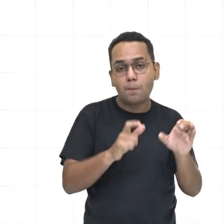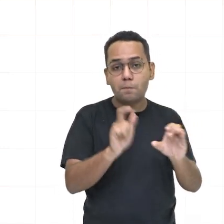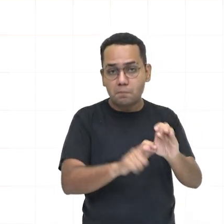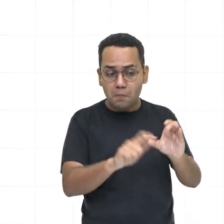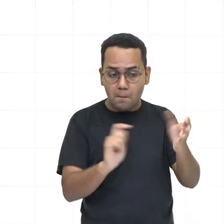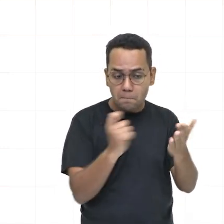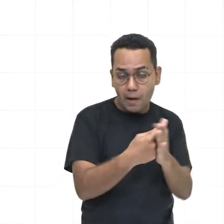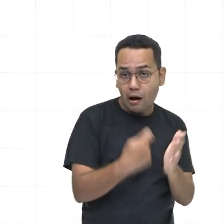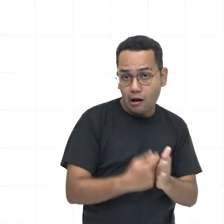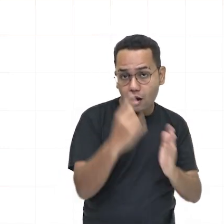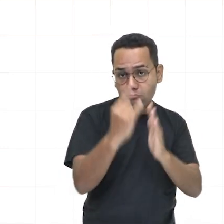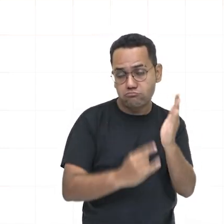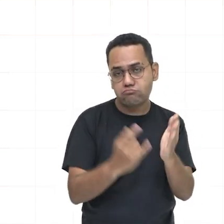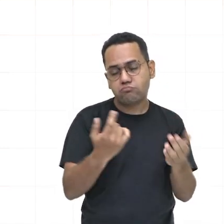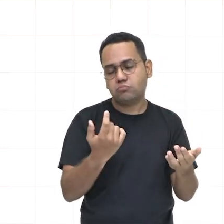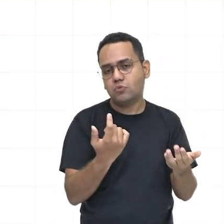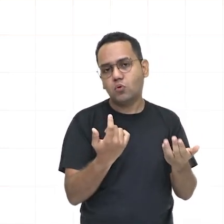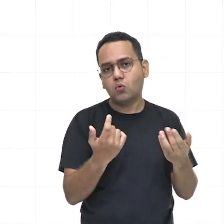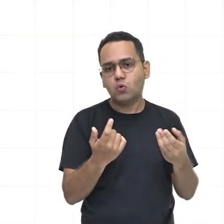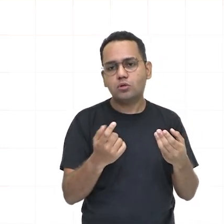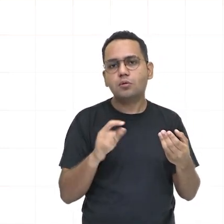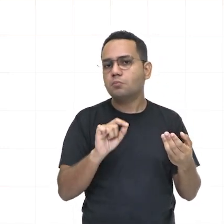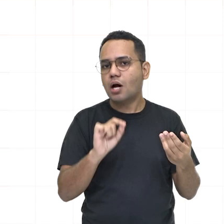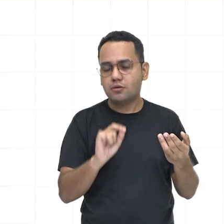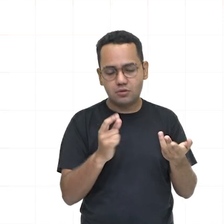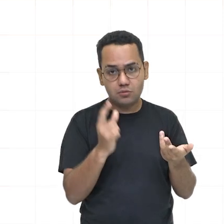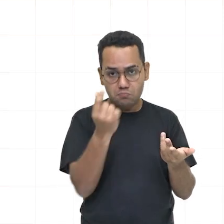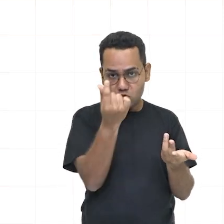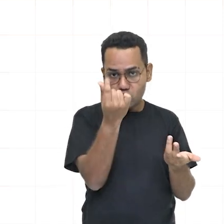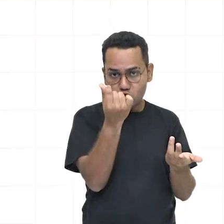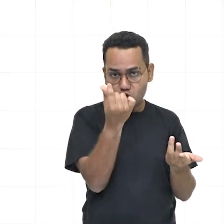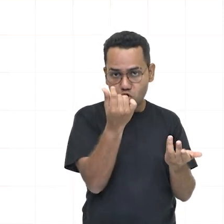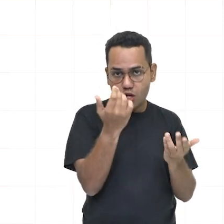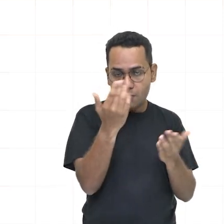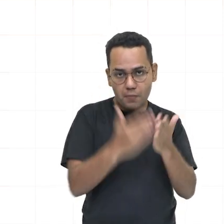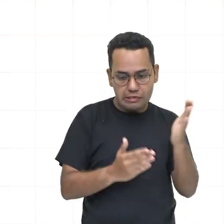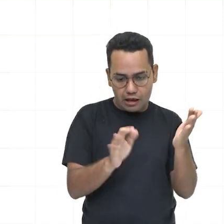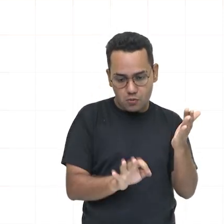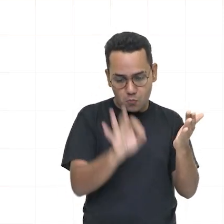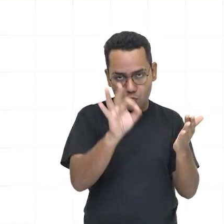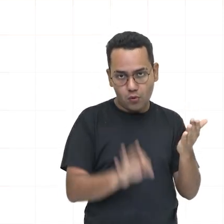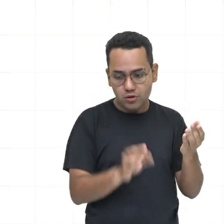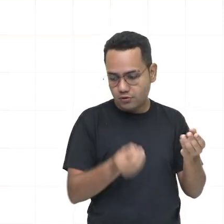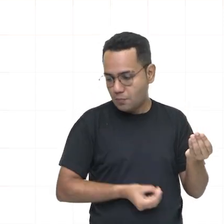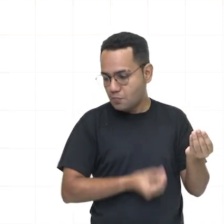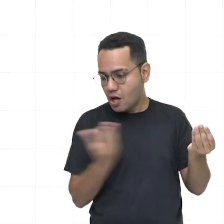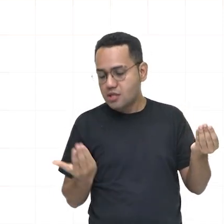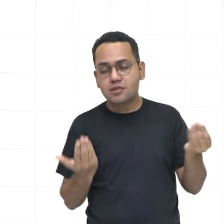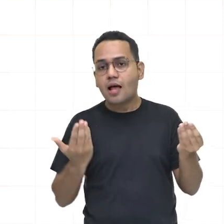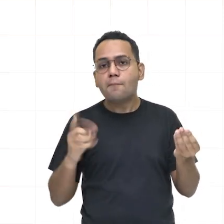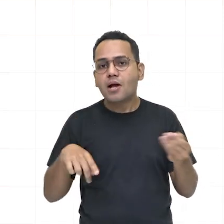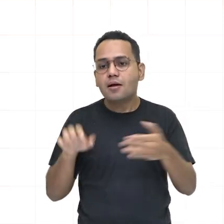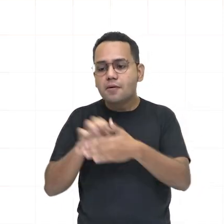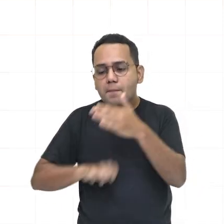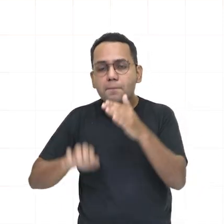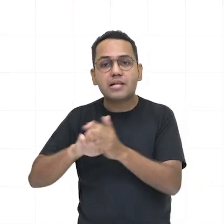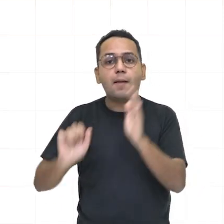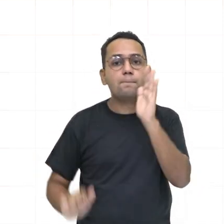região, esse dinheiro vai parar lá nos cofres do grupo, não é isso? Então